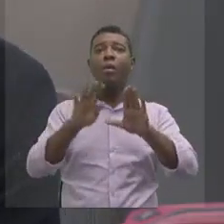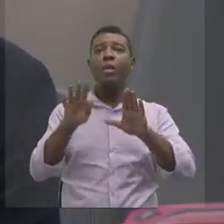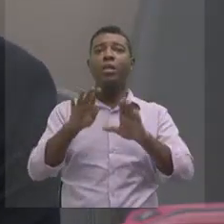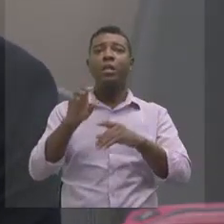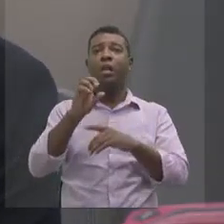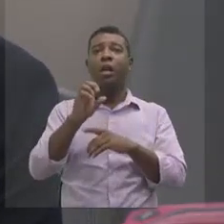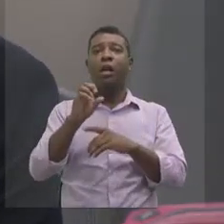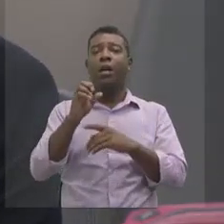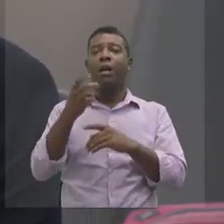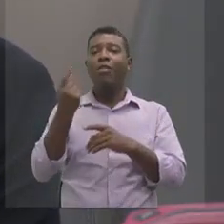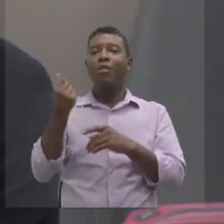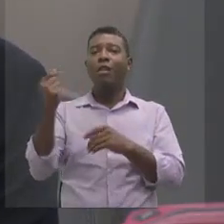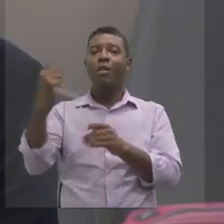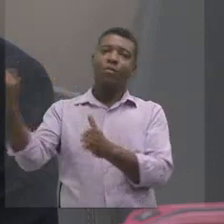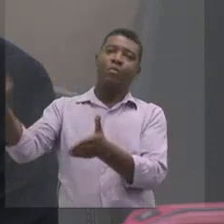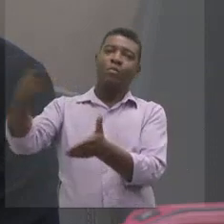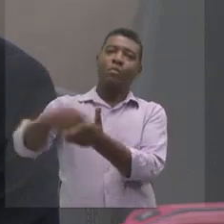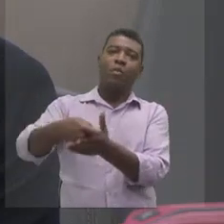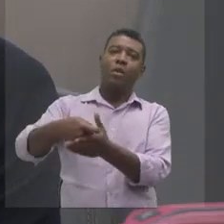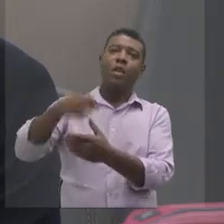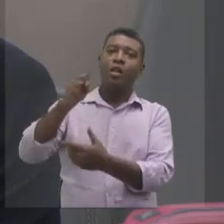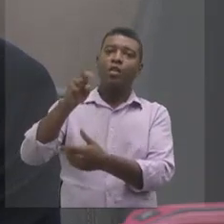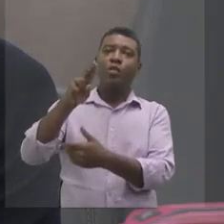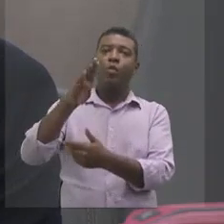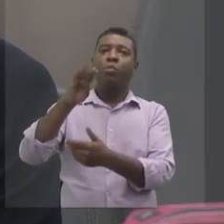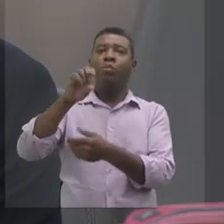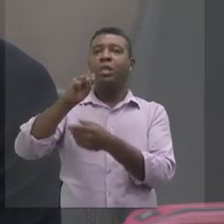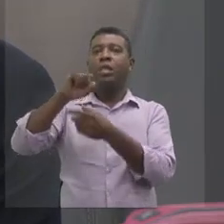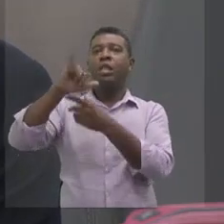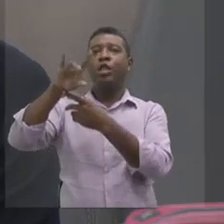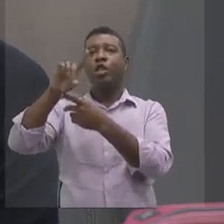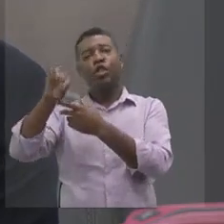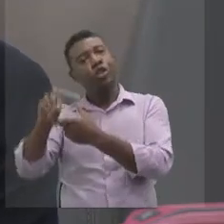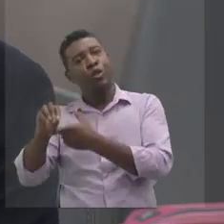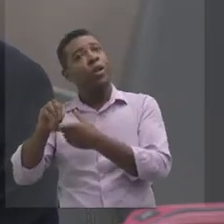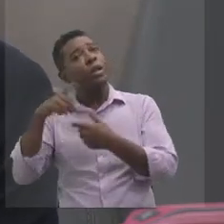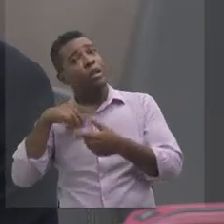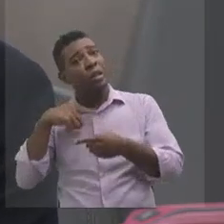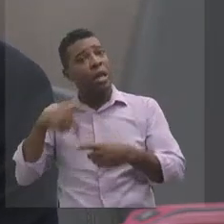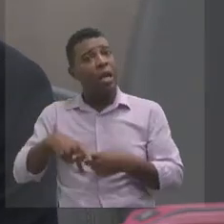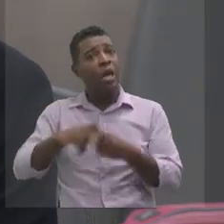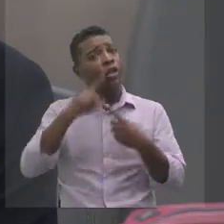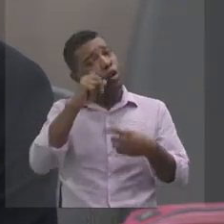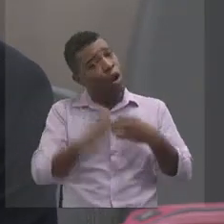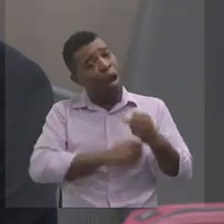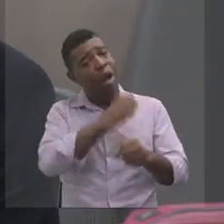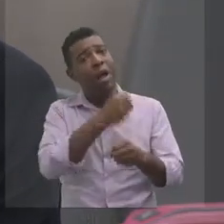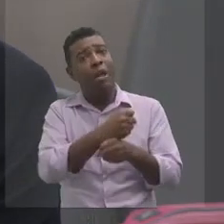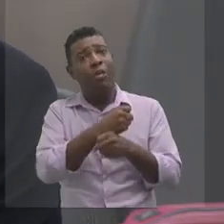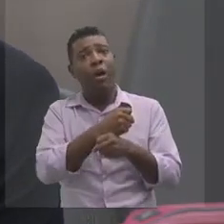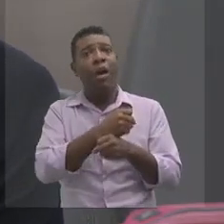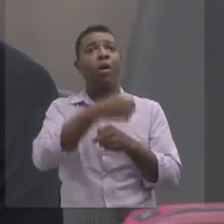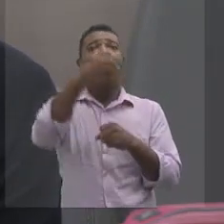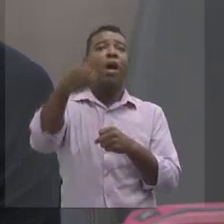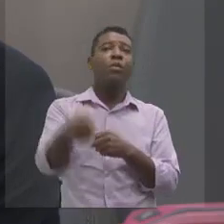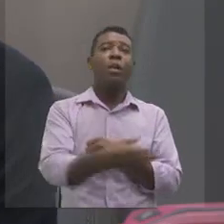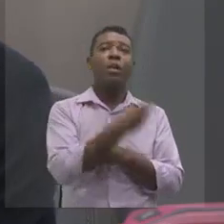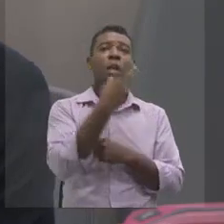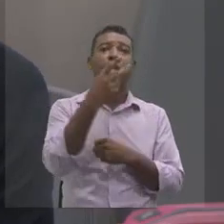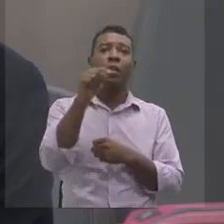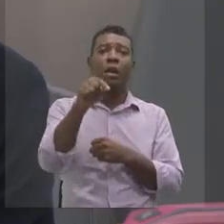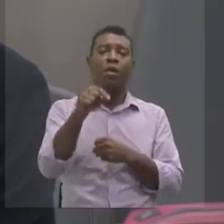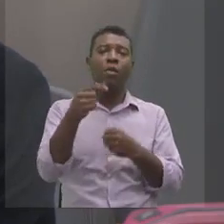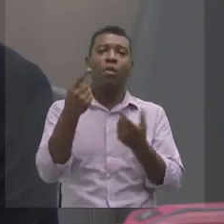Então na hora que se fala a não ser nos reajustes né anuais de atualização monetária em um outro aumento né